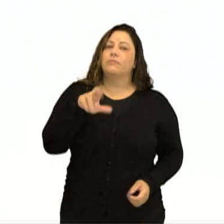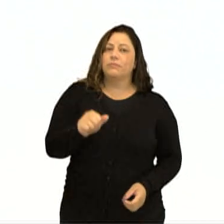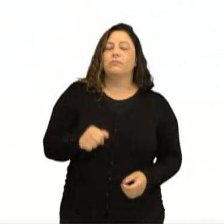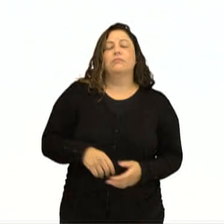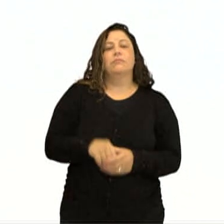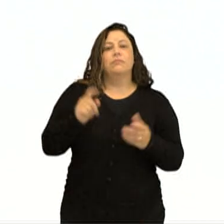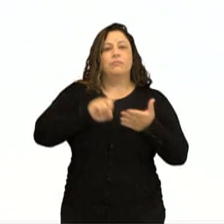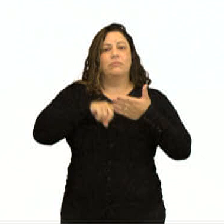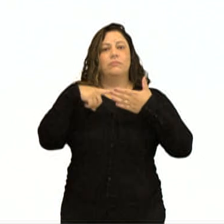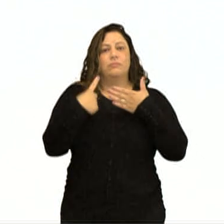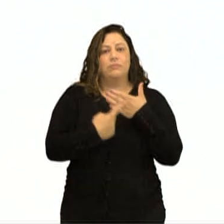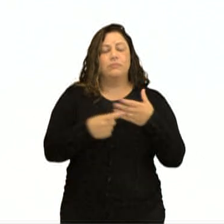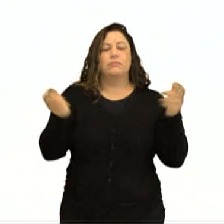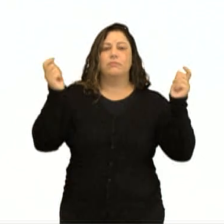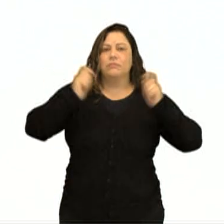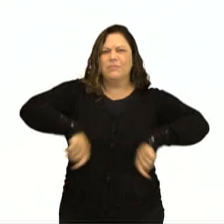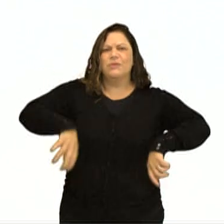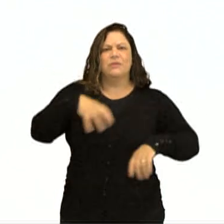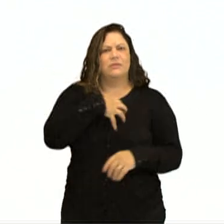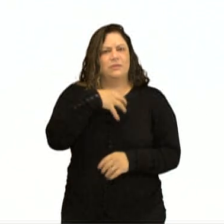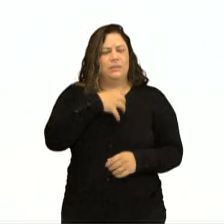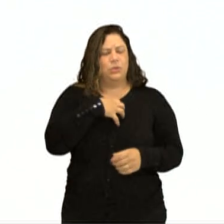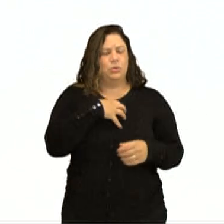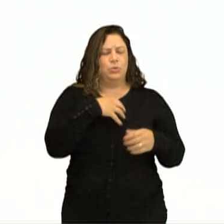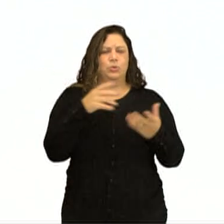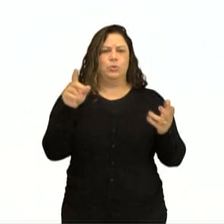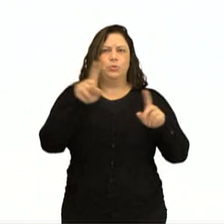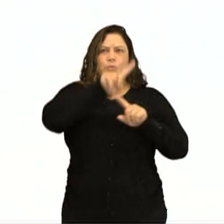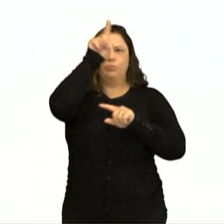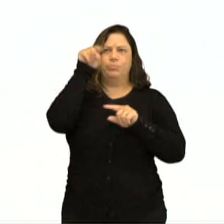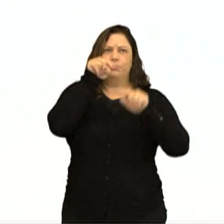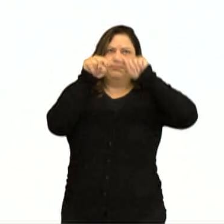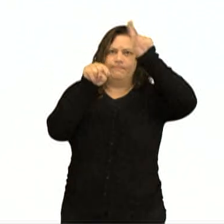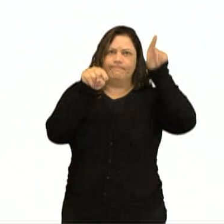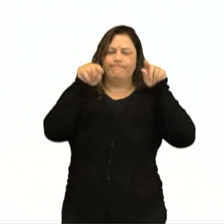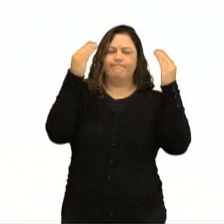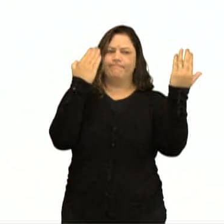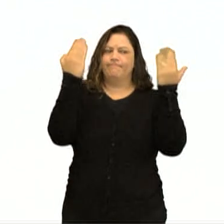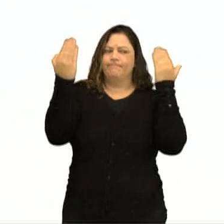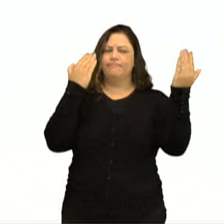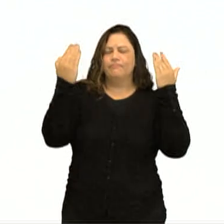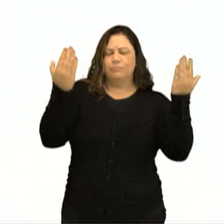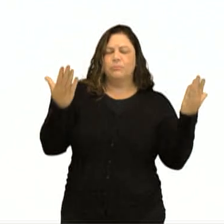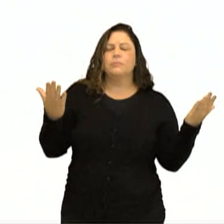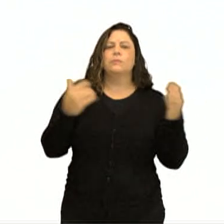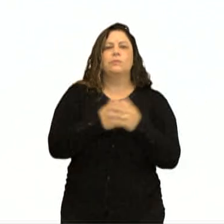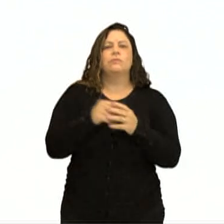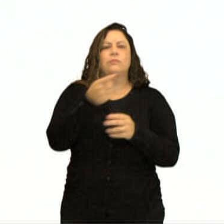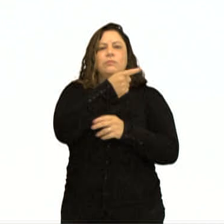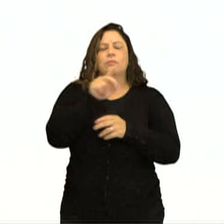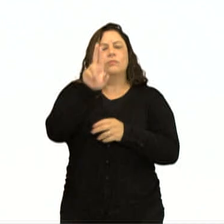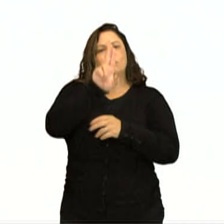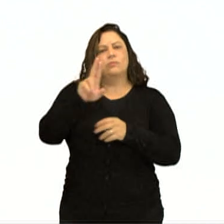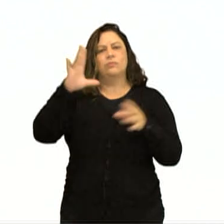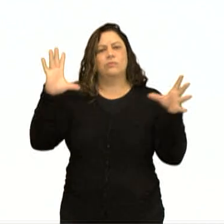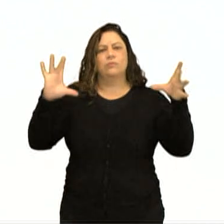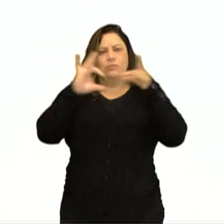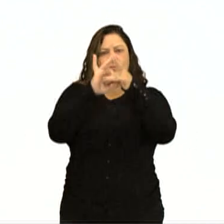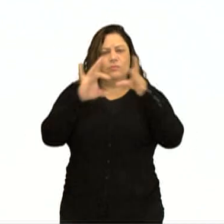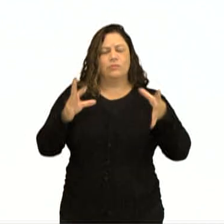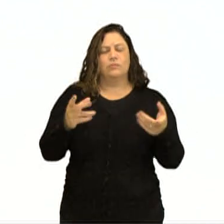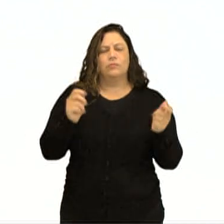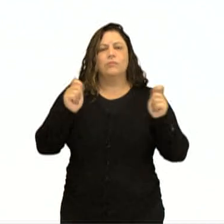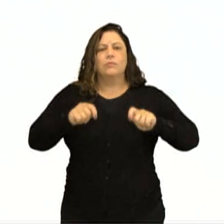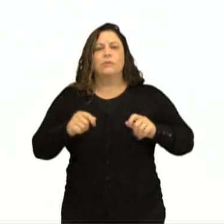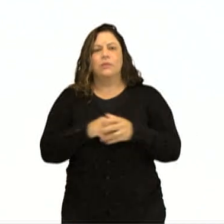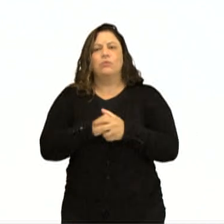uma figura de linguagem que produz sentidos figurados, por meio de comparações que não usa conectivo. Isso mesmo,